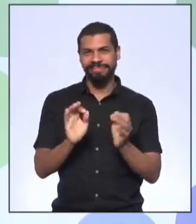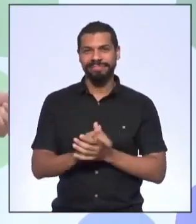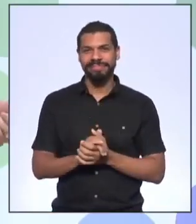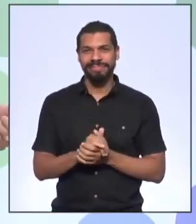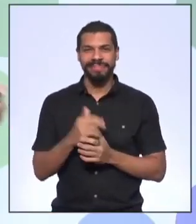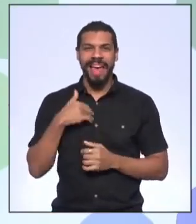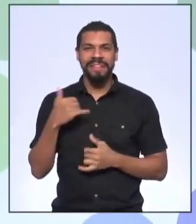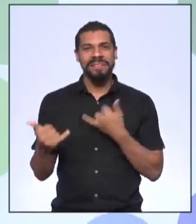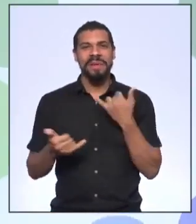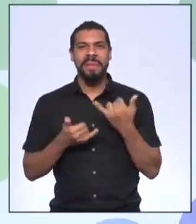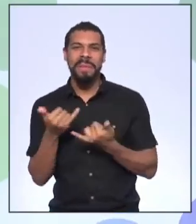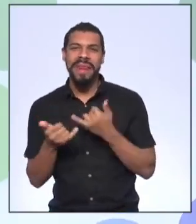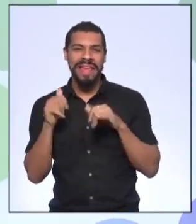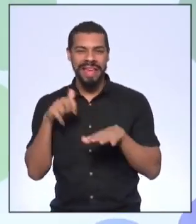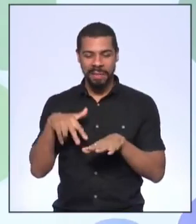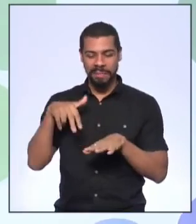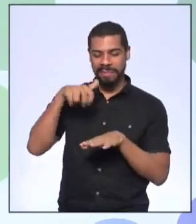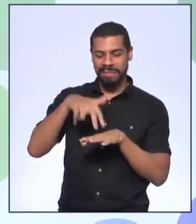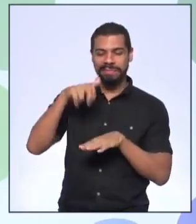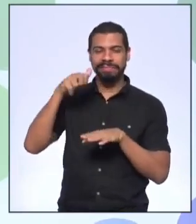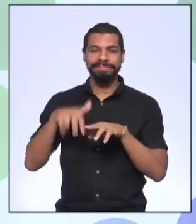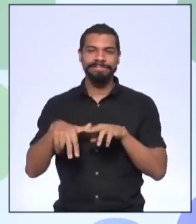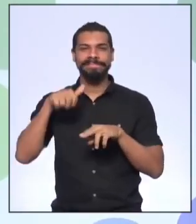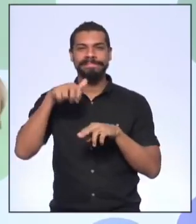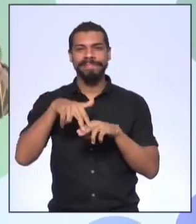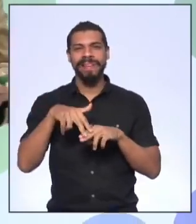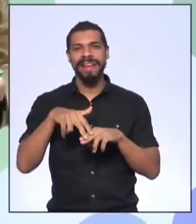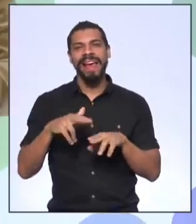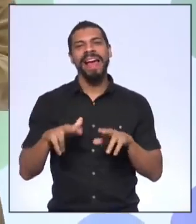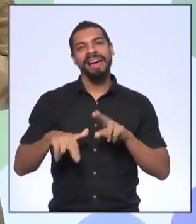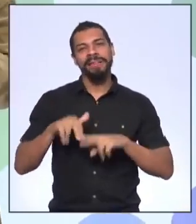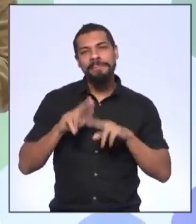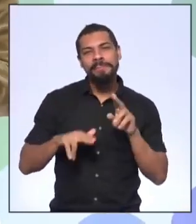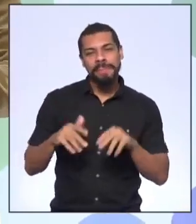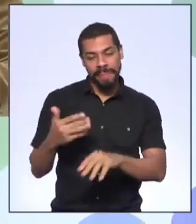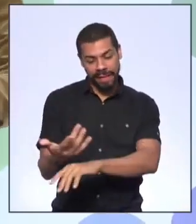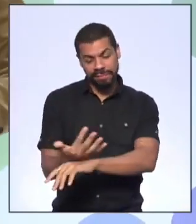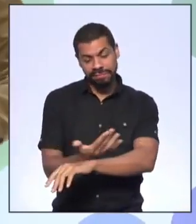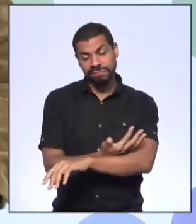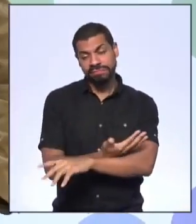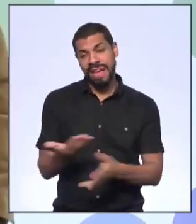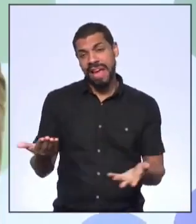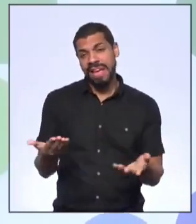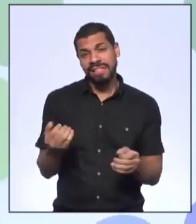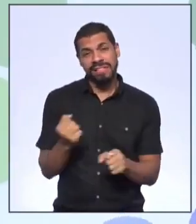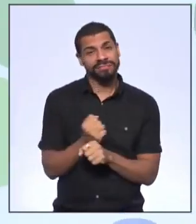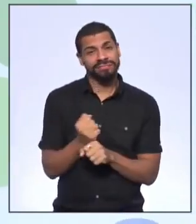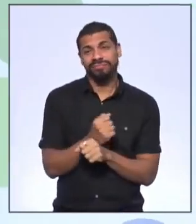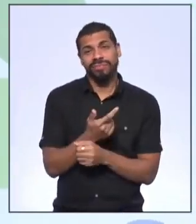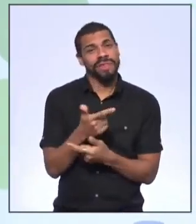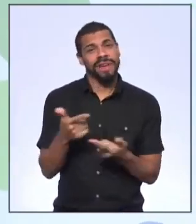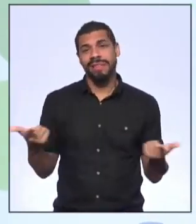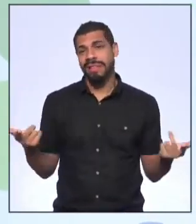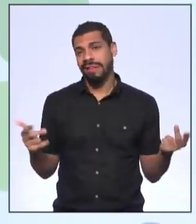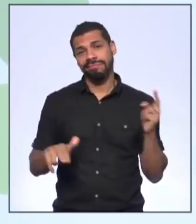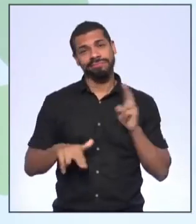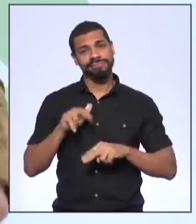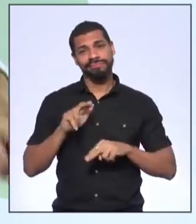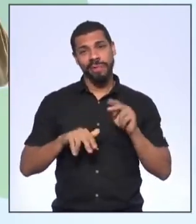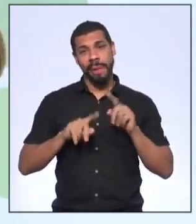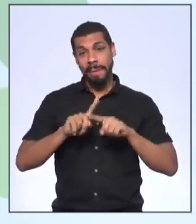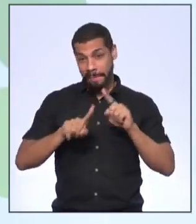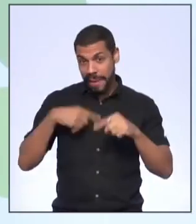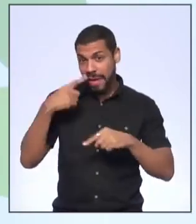a fogueira, entende? Aí vai dançando. Nossa, eu fiquei até emocionado, viu, com isso. Mas não vai ter esse ano, né? Que pena que esse ano, tipo, pro ano que vem,